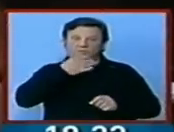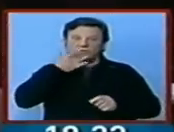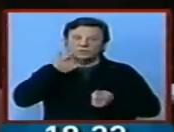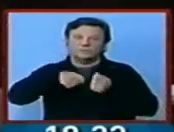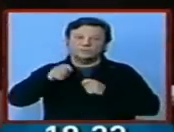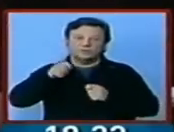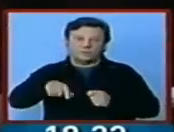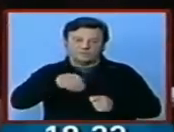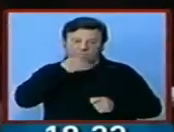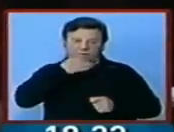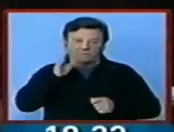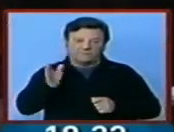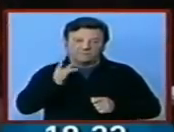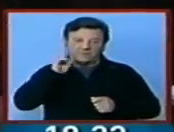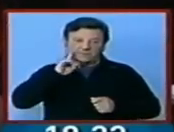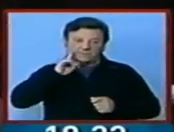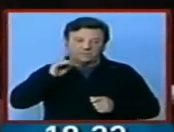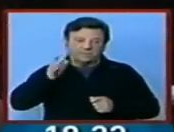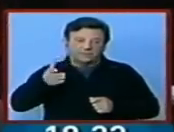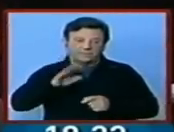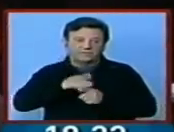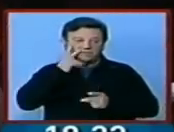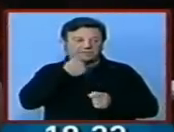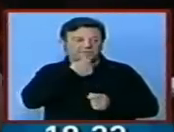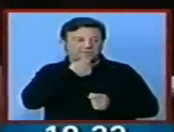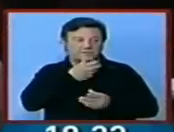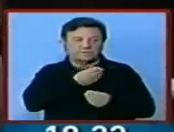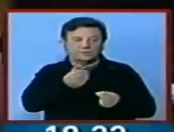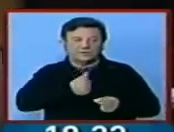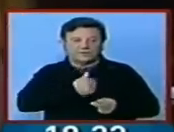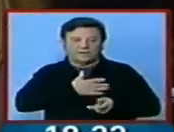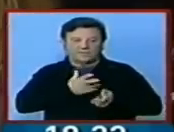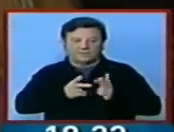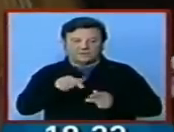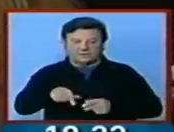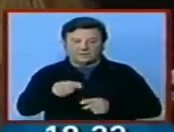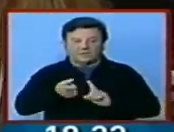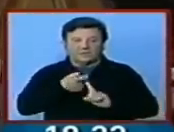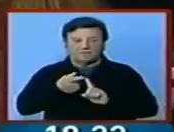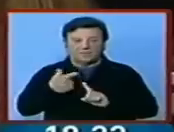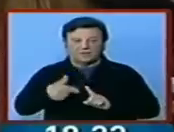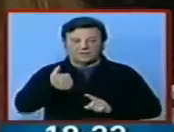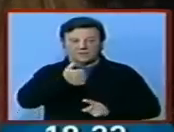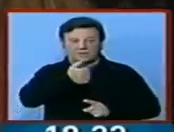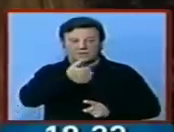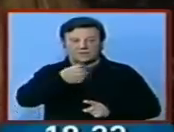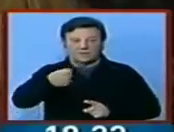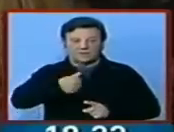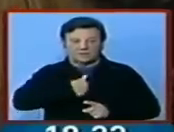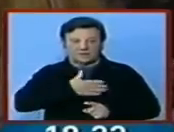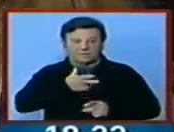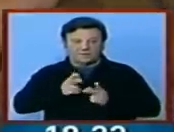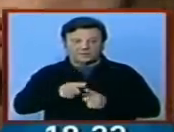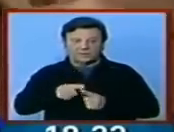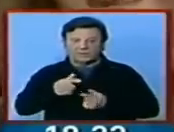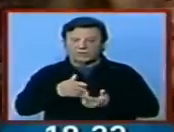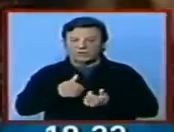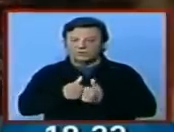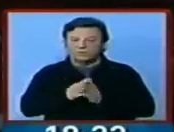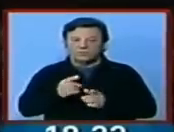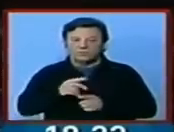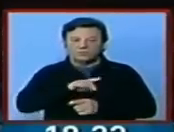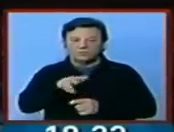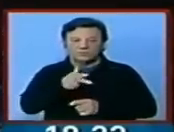é a palavra quase vital de sobrevivência para muitas empresas. Aqui neste certame estão 500 empresas com produtos 100%